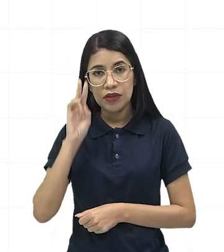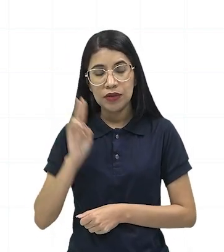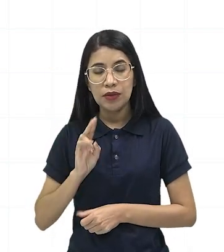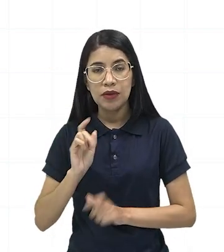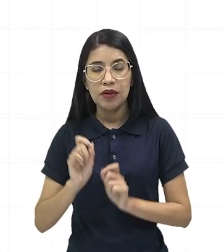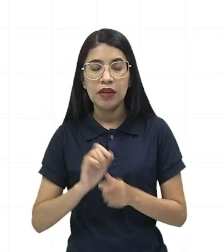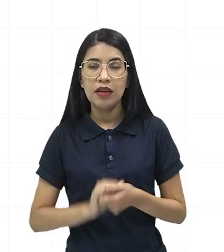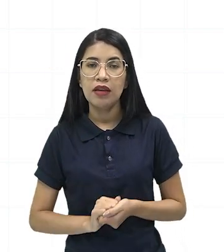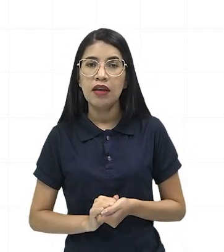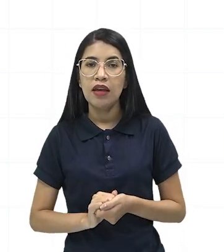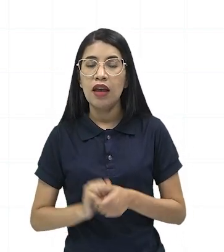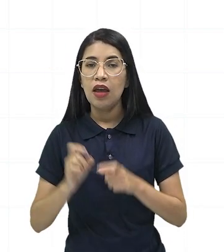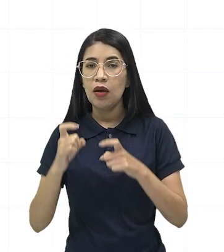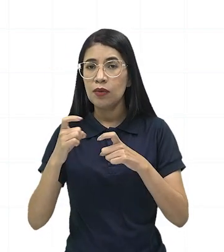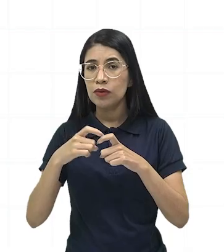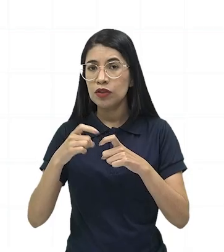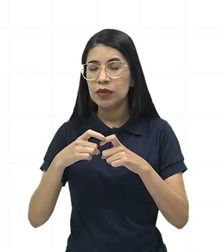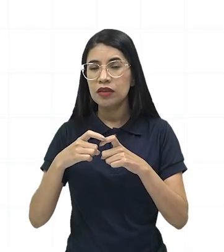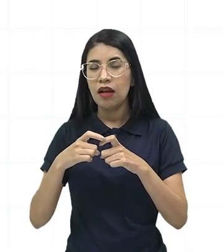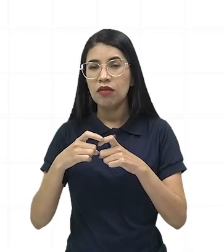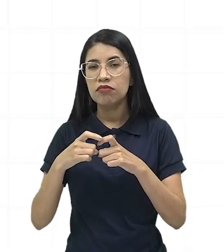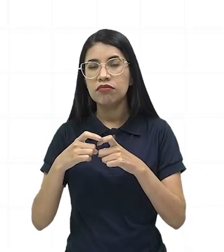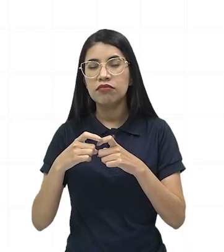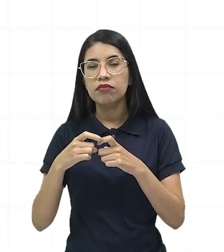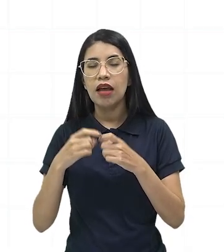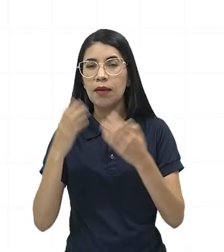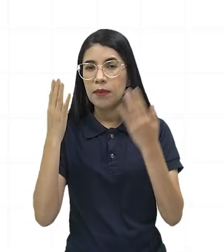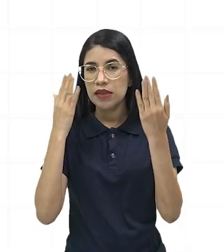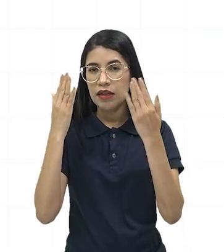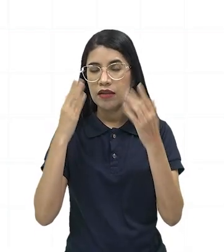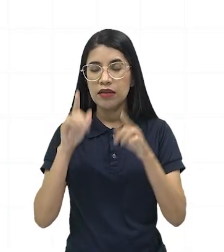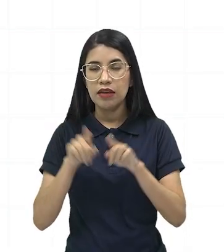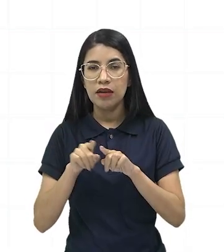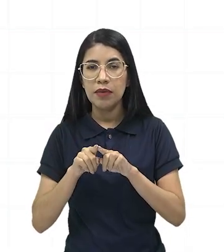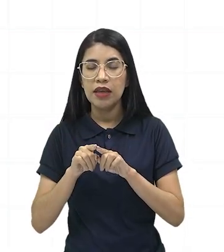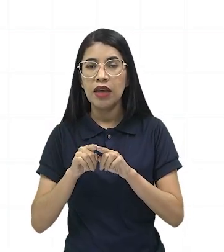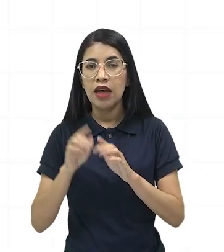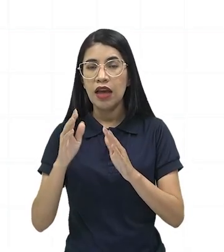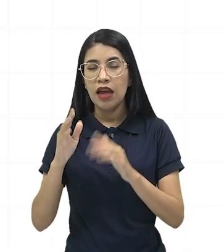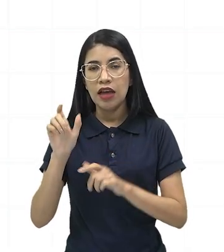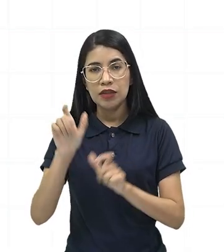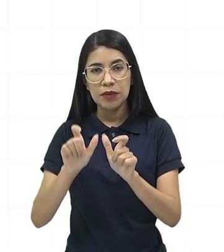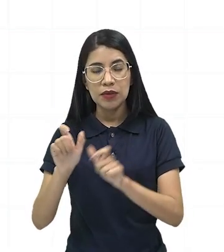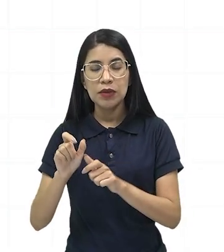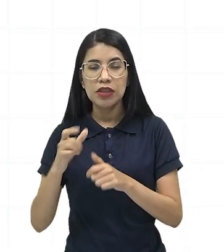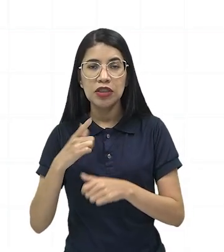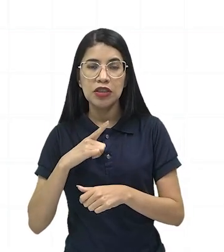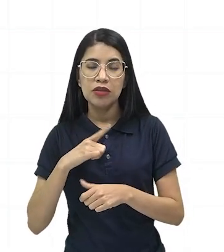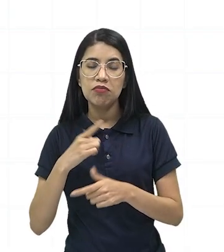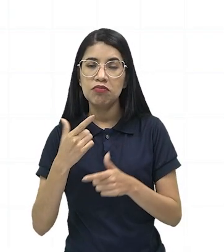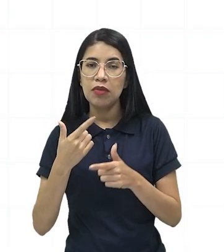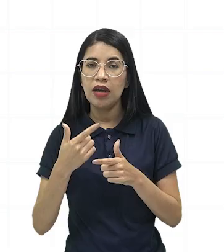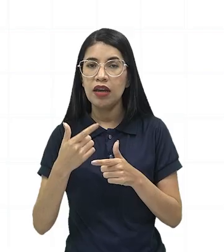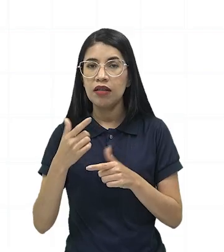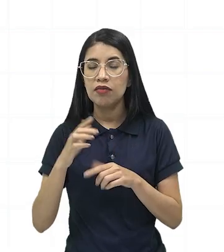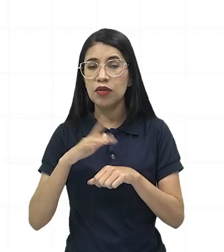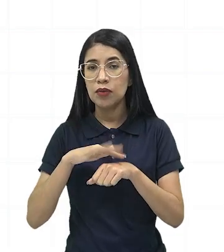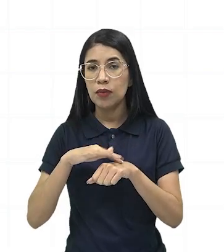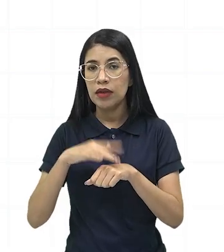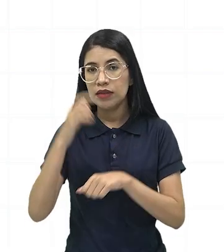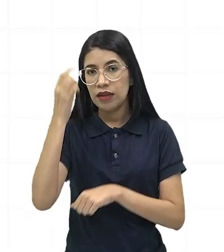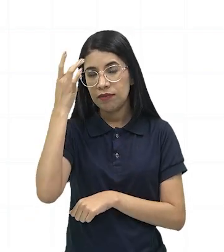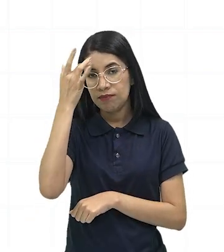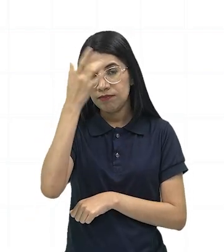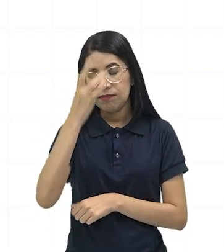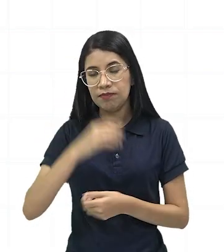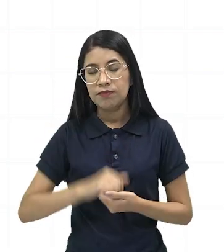questão do manicômio, né? A internação das pessoas como sendo pessoas que têm problemas mentais. E isso tudo faz parte